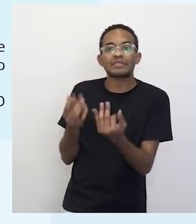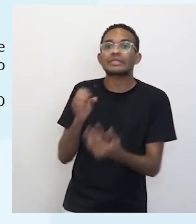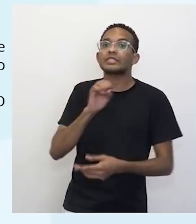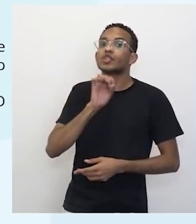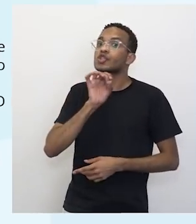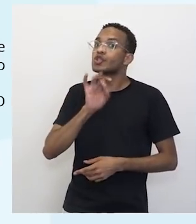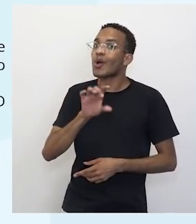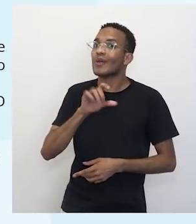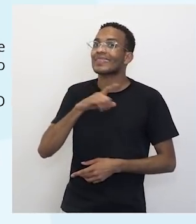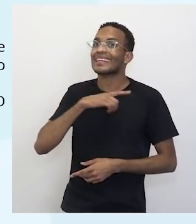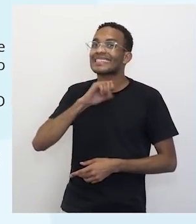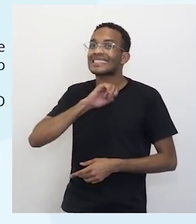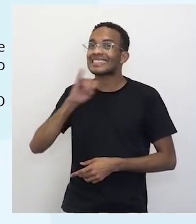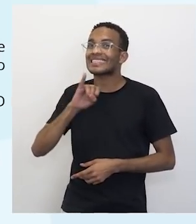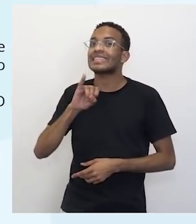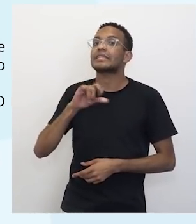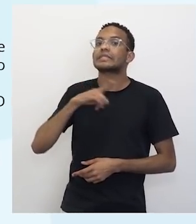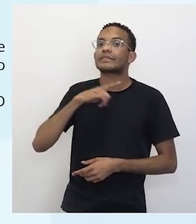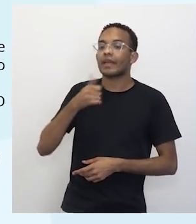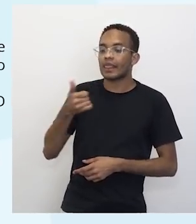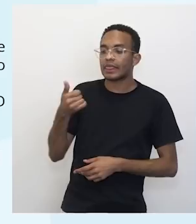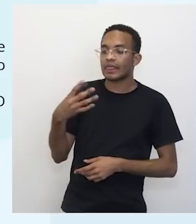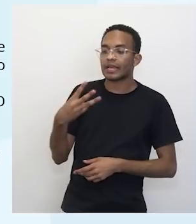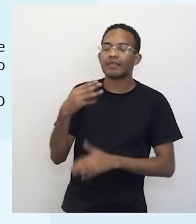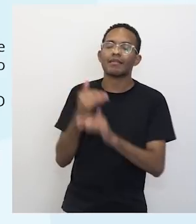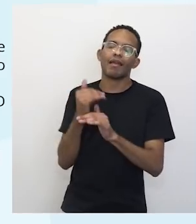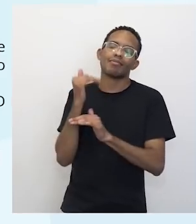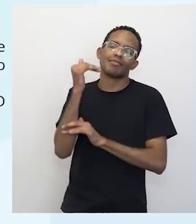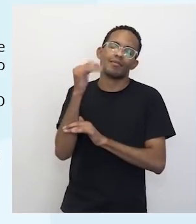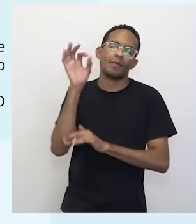ter combustão se tiver acima de 13%.